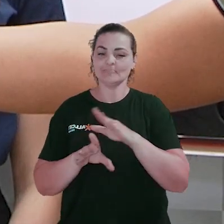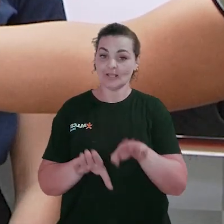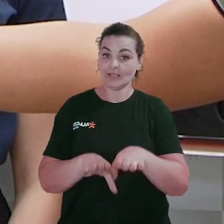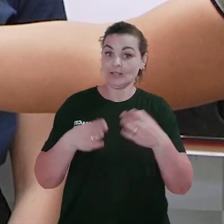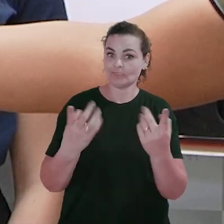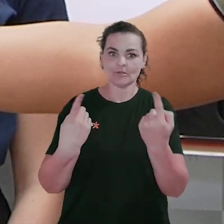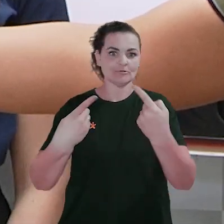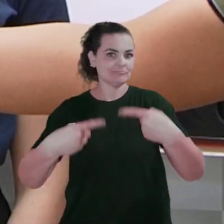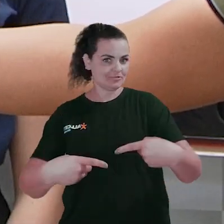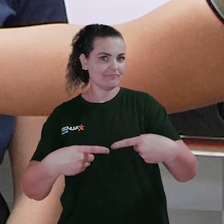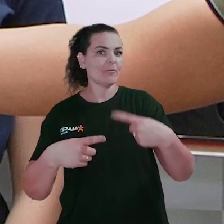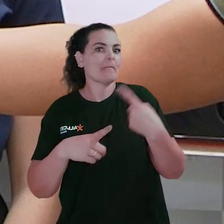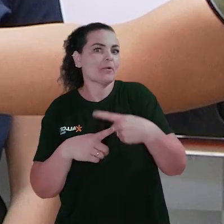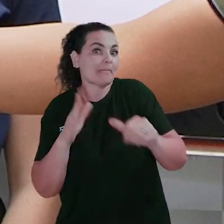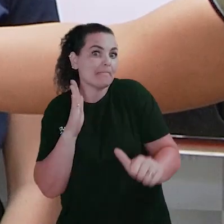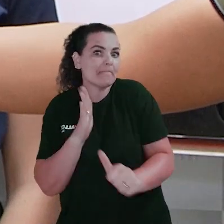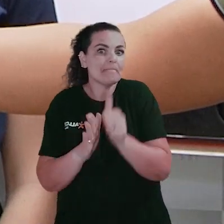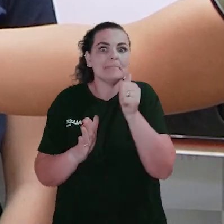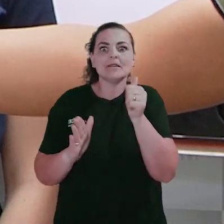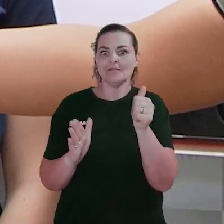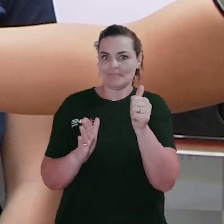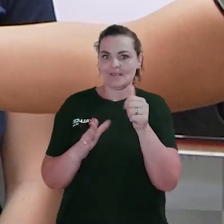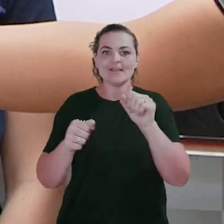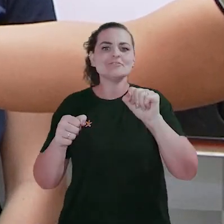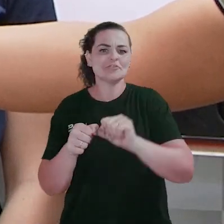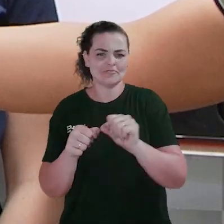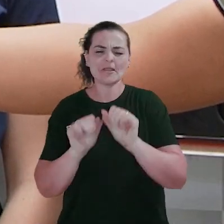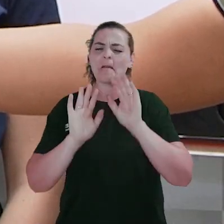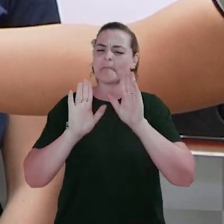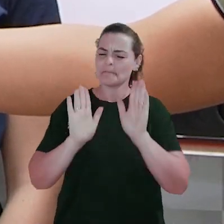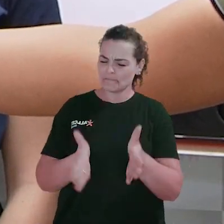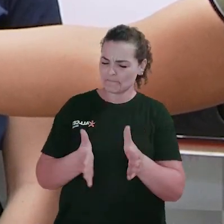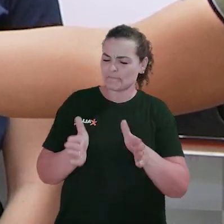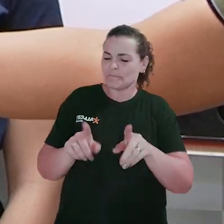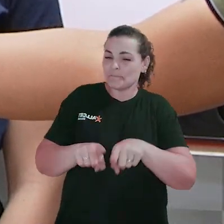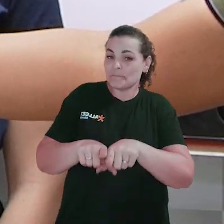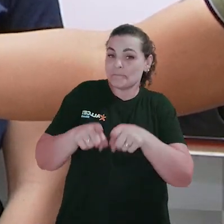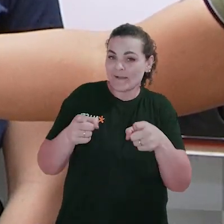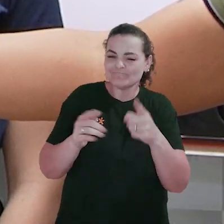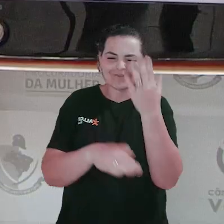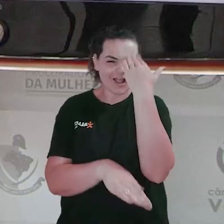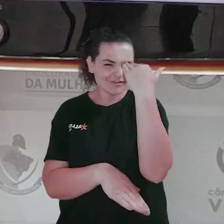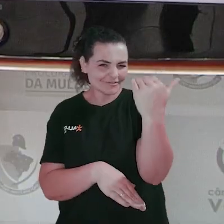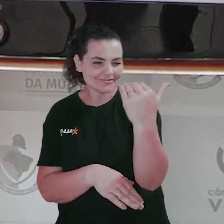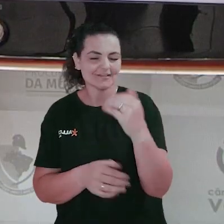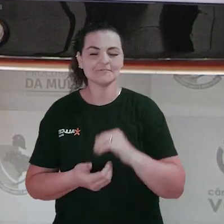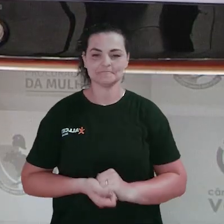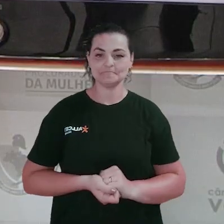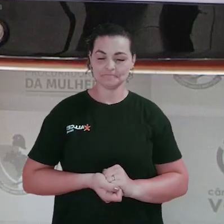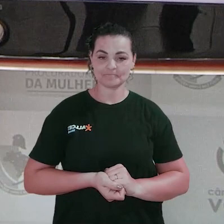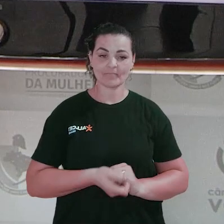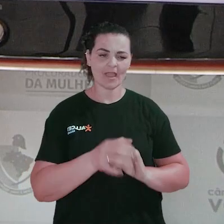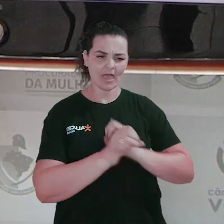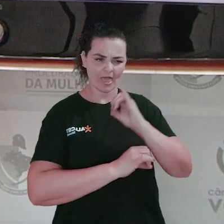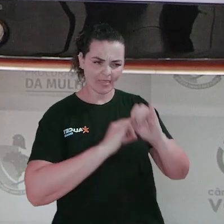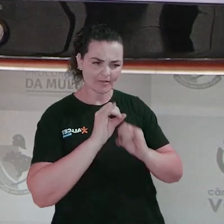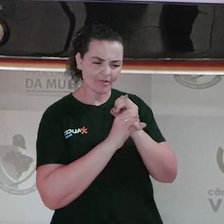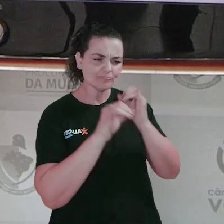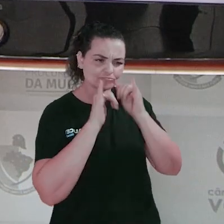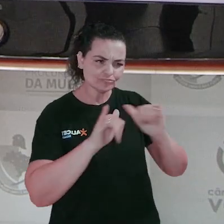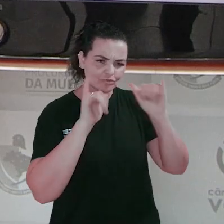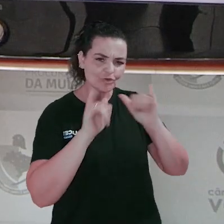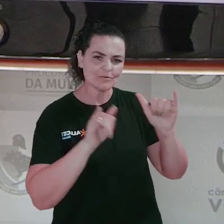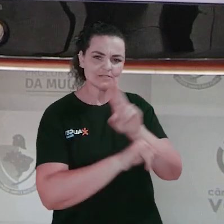Então é um grande desafio, porque é a primeira vez que estamos realizando e por hora já está sendo um grande sucesso. A diretora de imagem